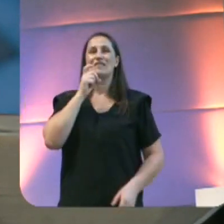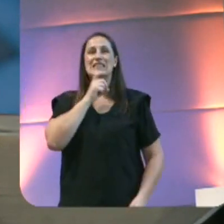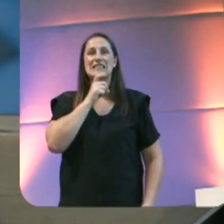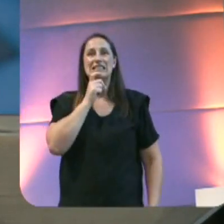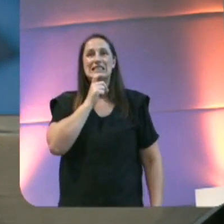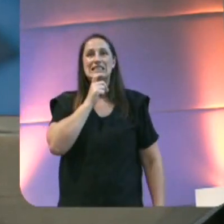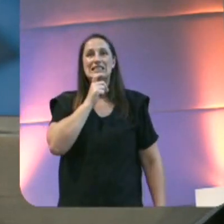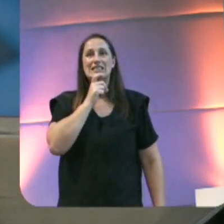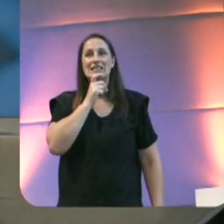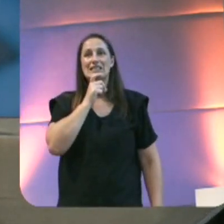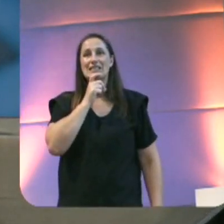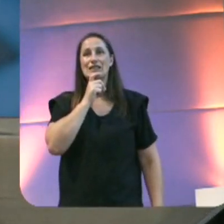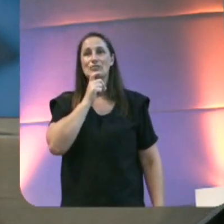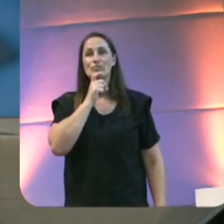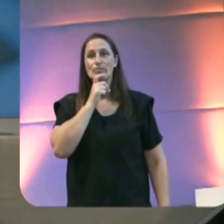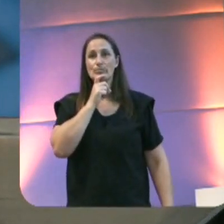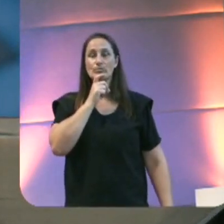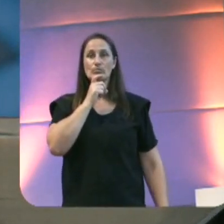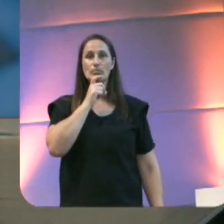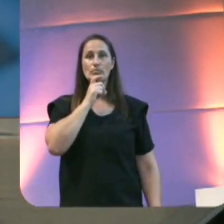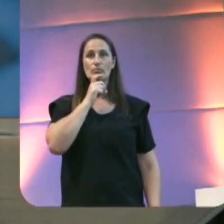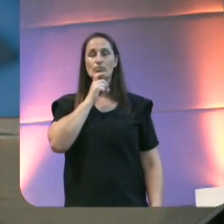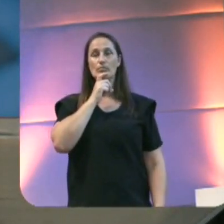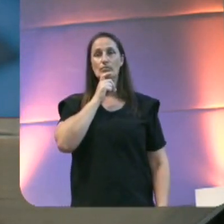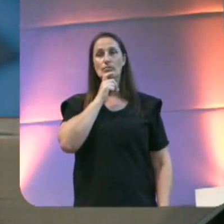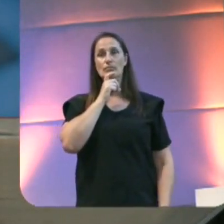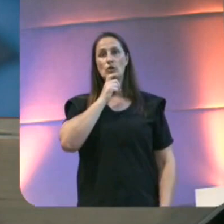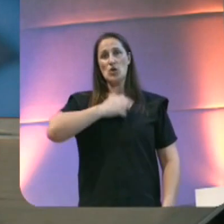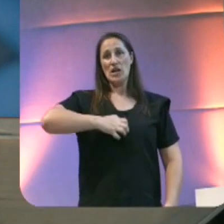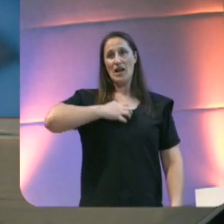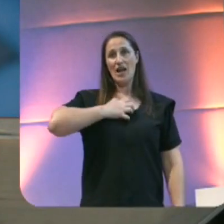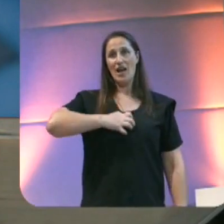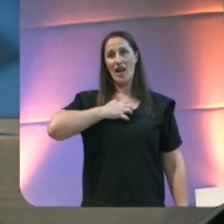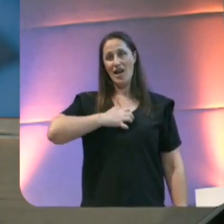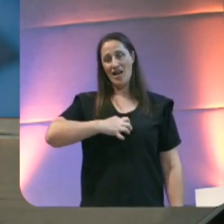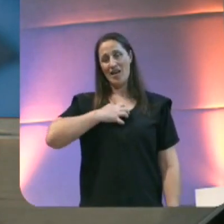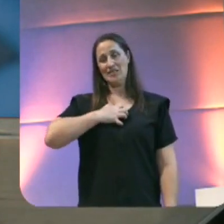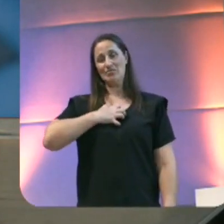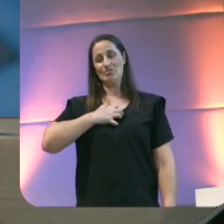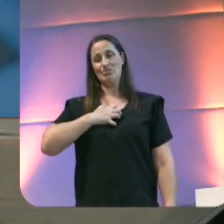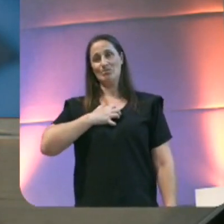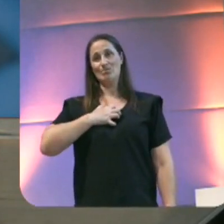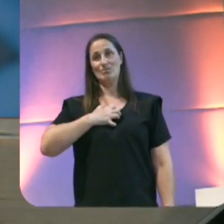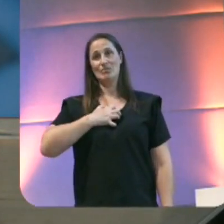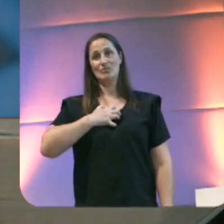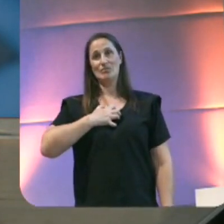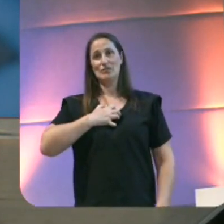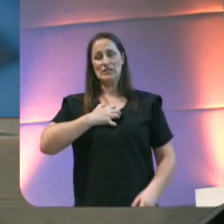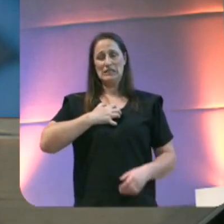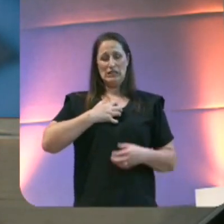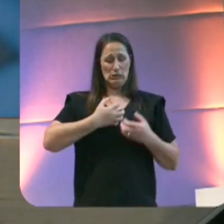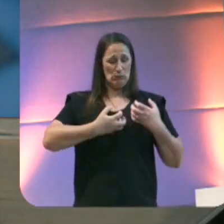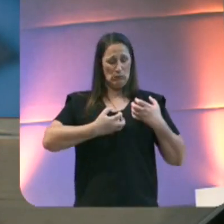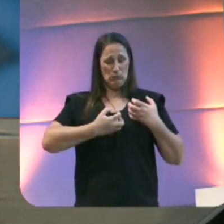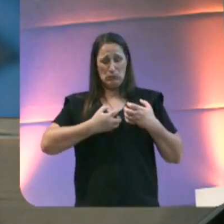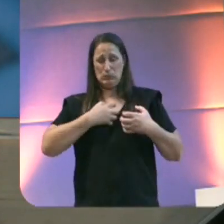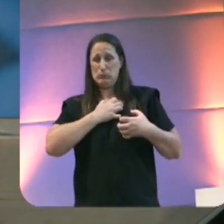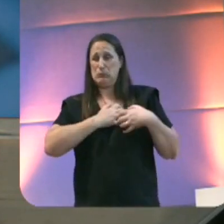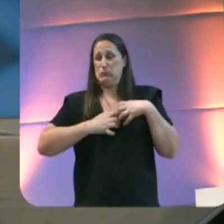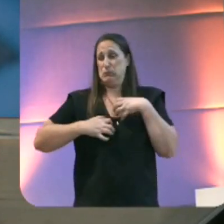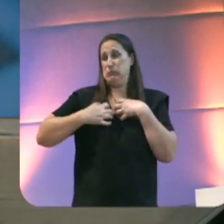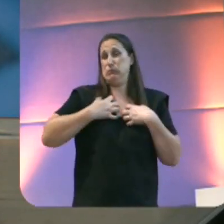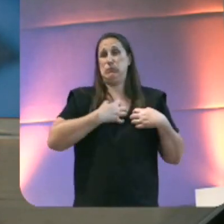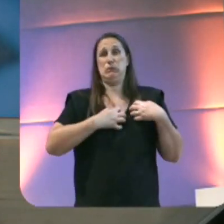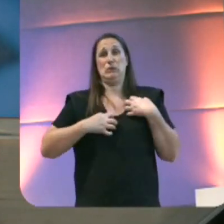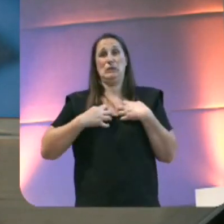parte da sua vida, ou que a raiva, a ira esteja sempre ardendo dentro de você, eu acho que não